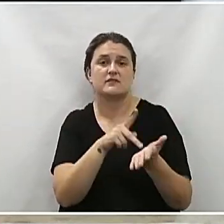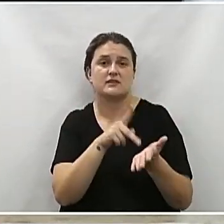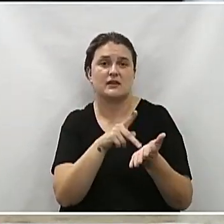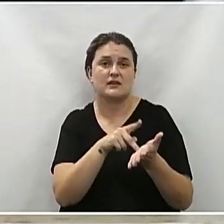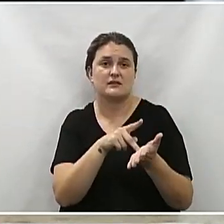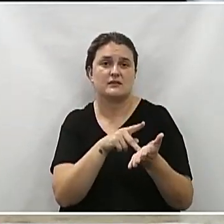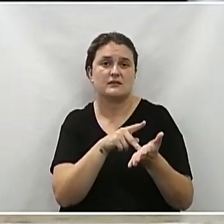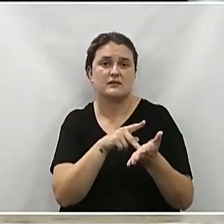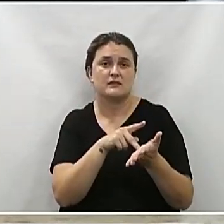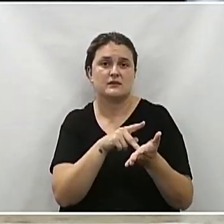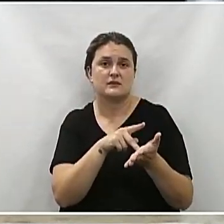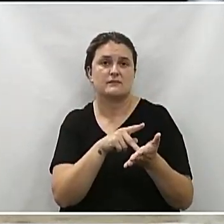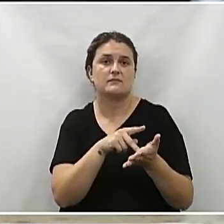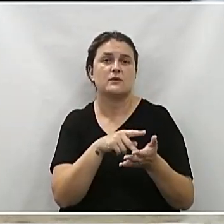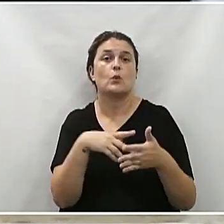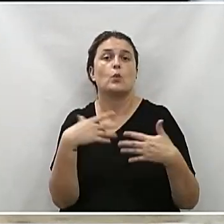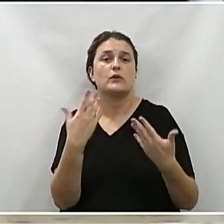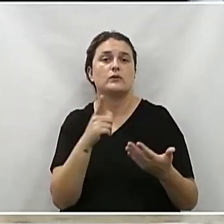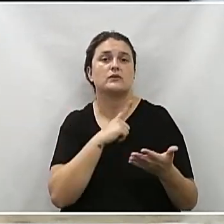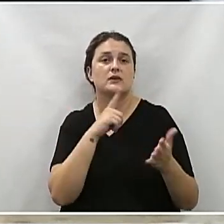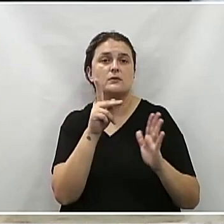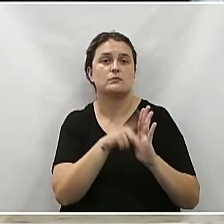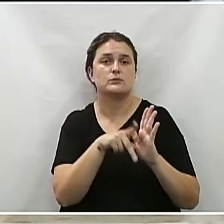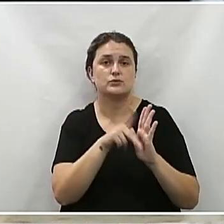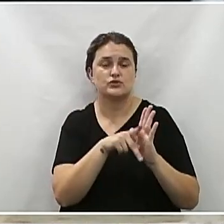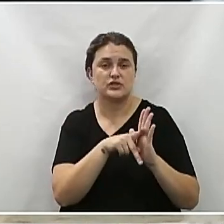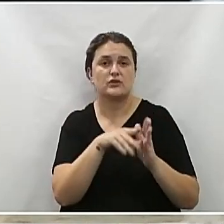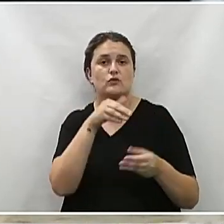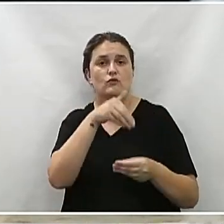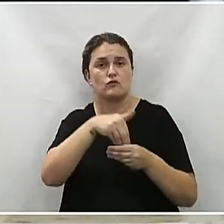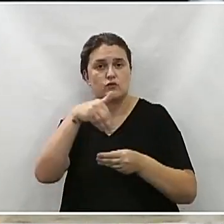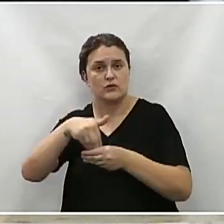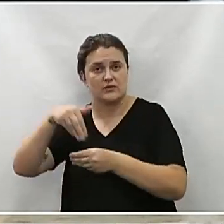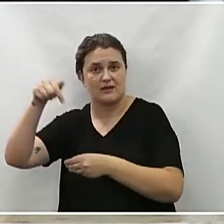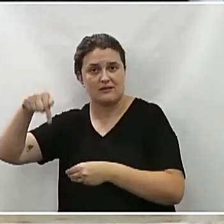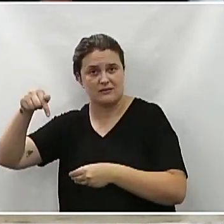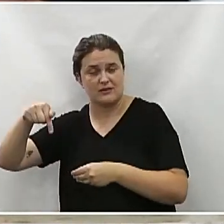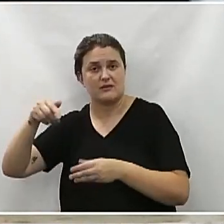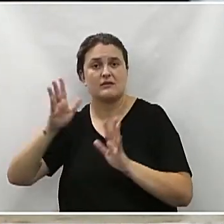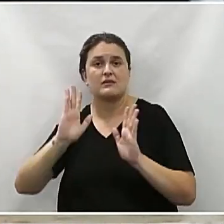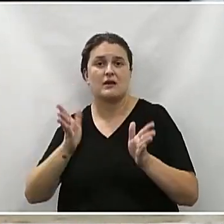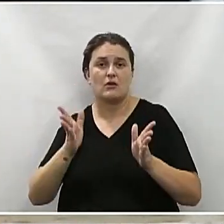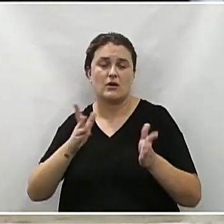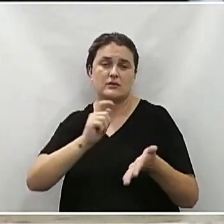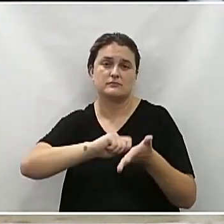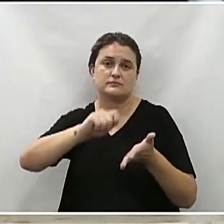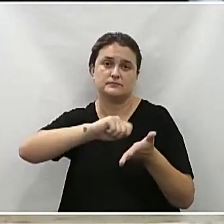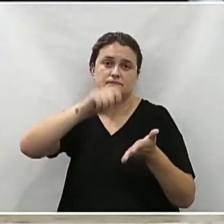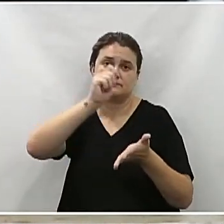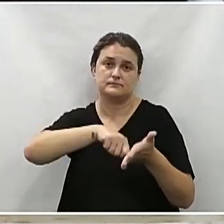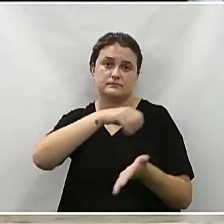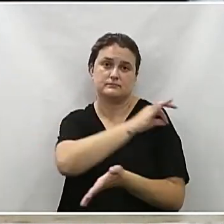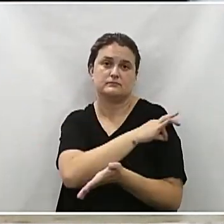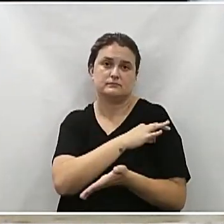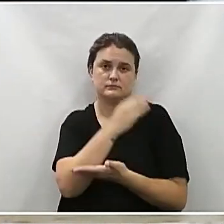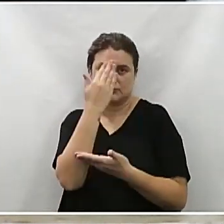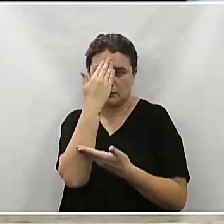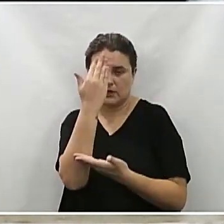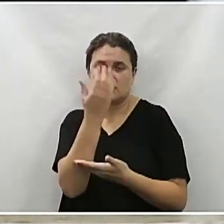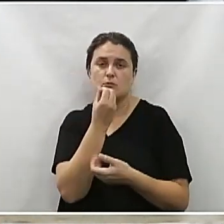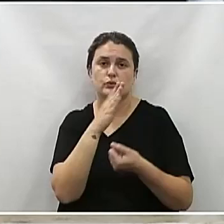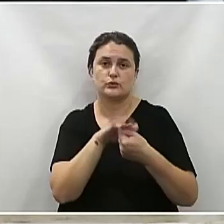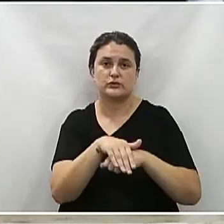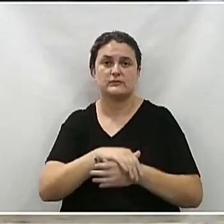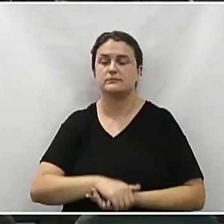é importante quando você tem um projeto como esse votado nessa casa e agora sancionado pelo prefeito muito obrigado